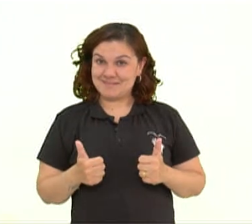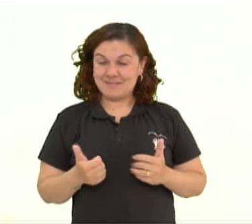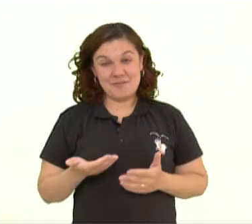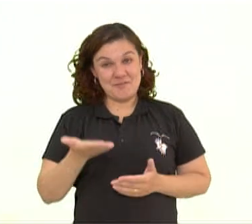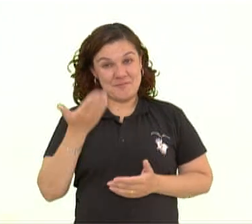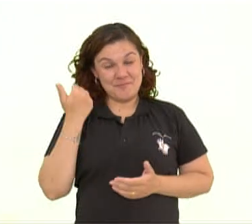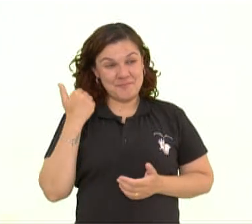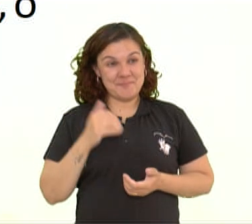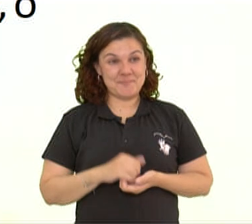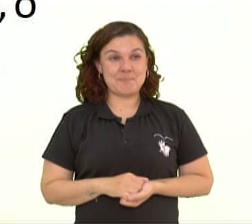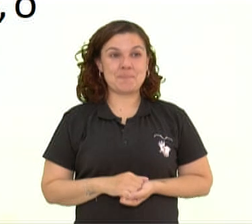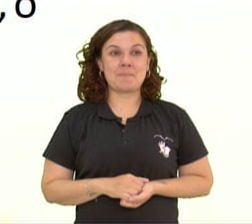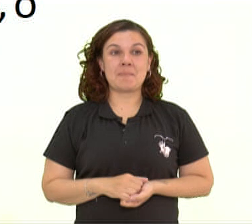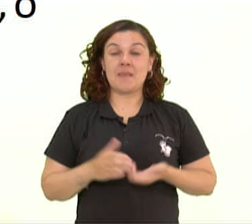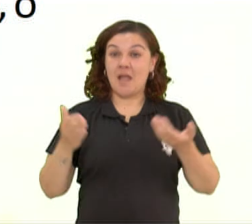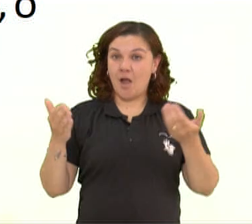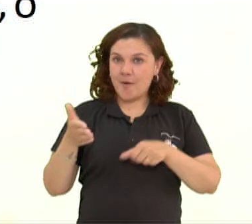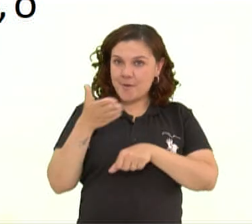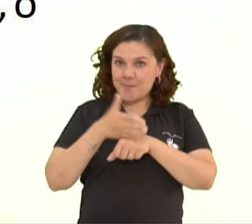Vamos continuar?